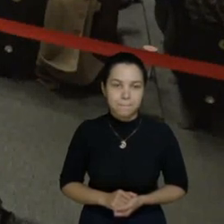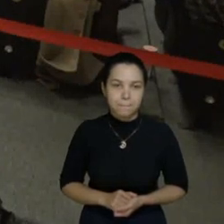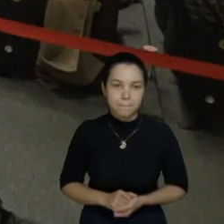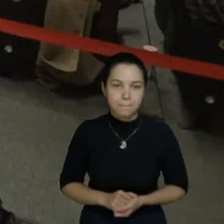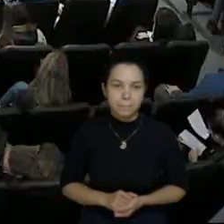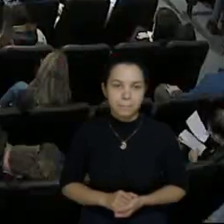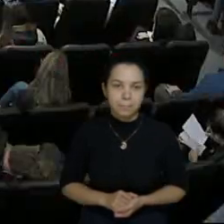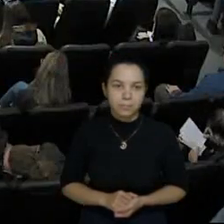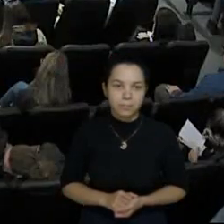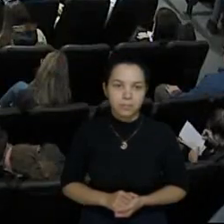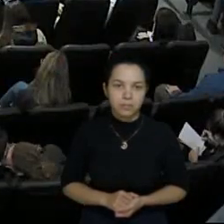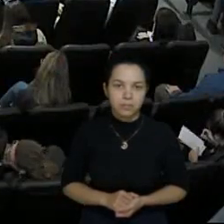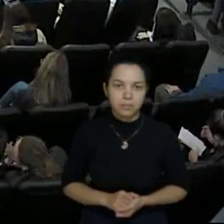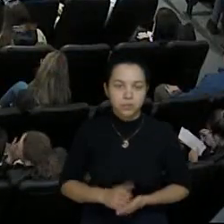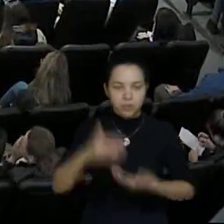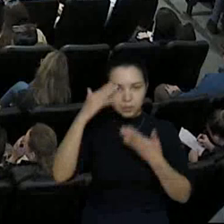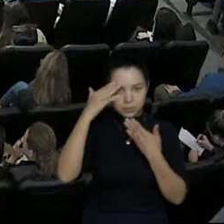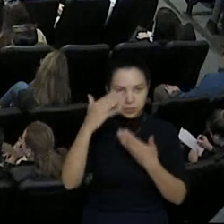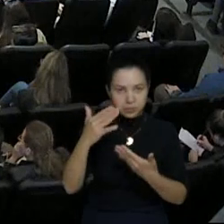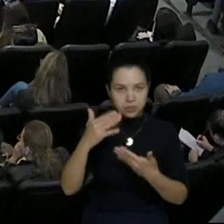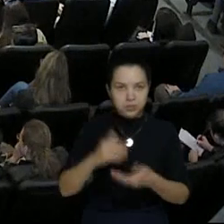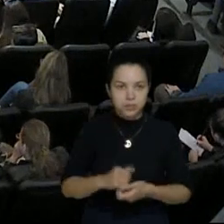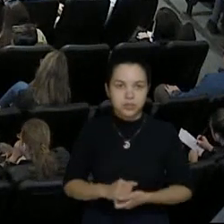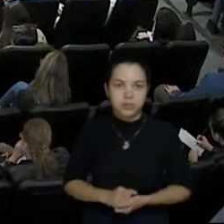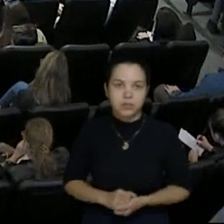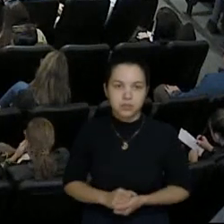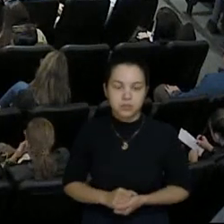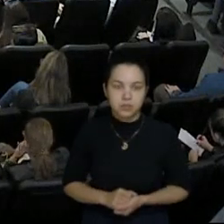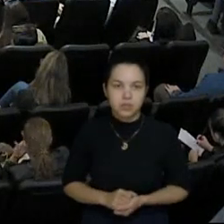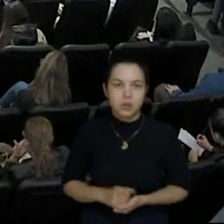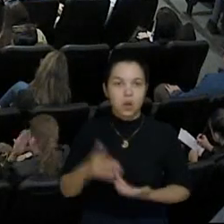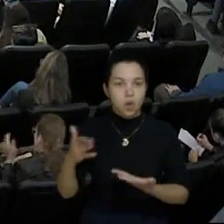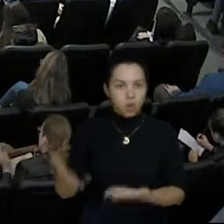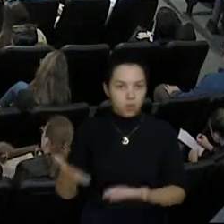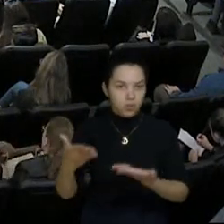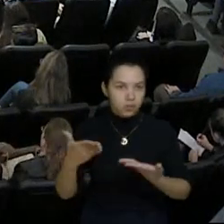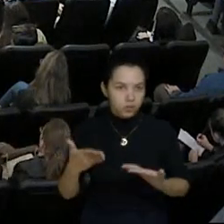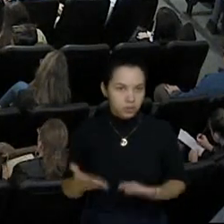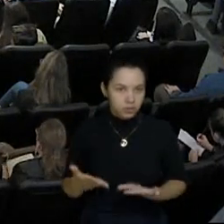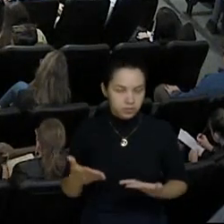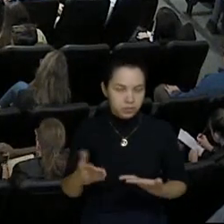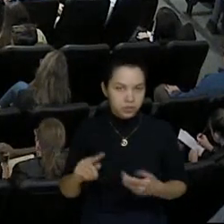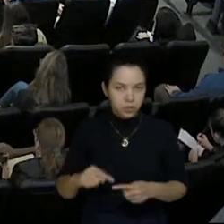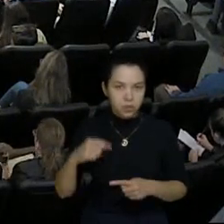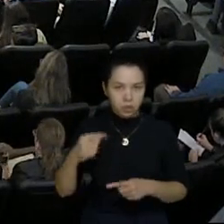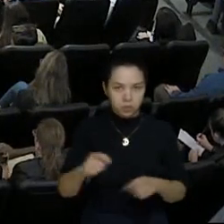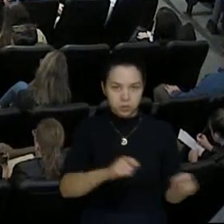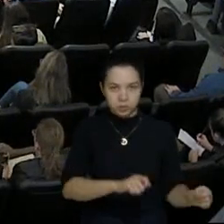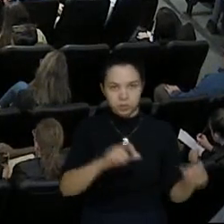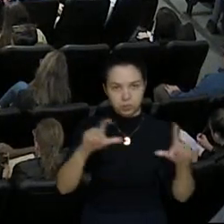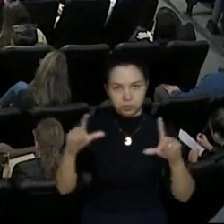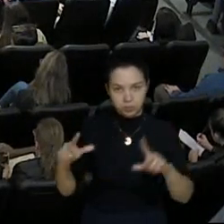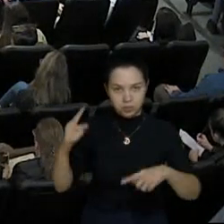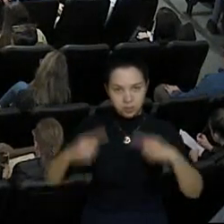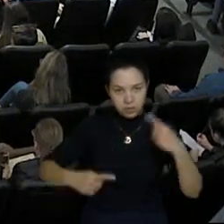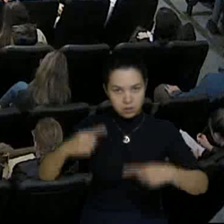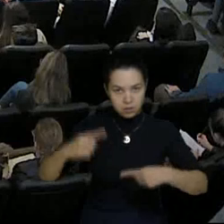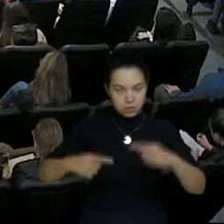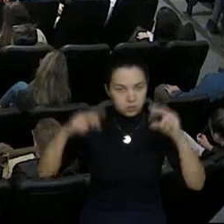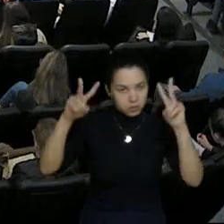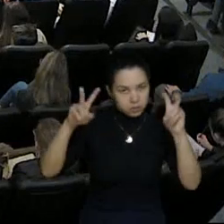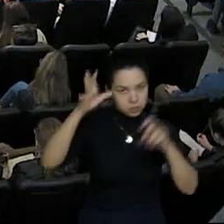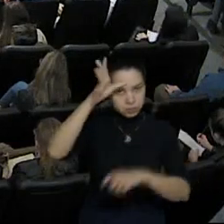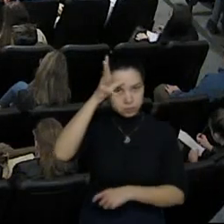obrigada muito obrigado convidamos para o próximo painel a fim de debater acerca da aprendizagem